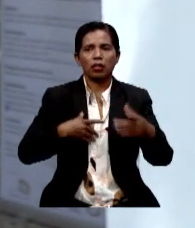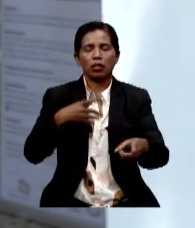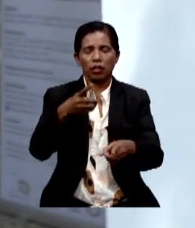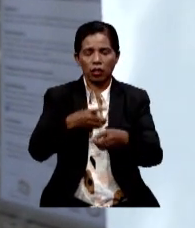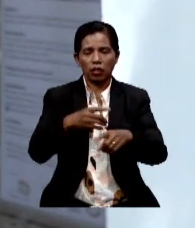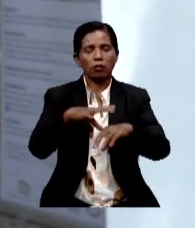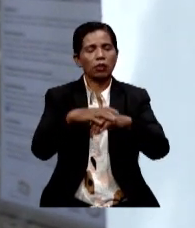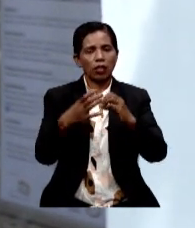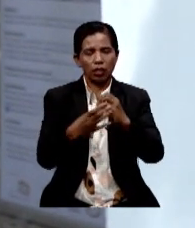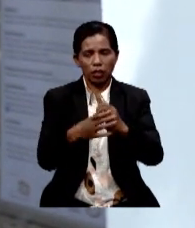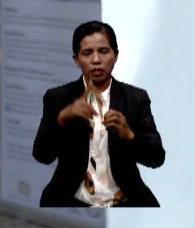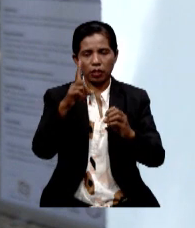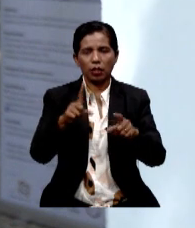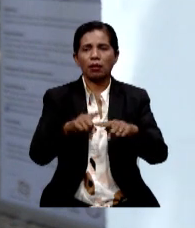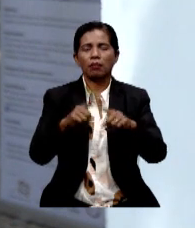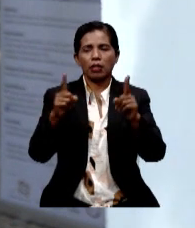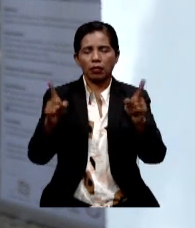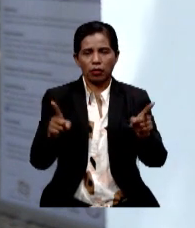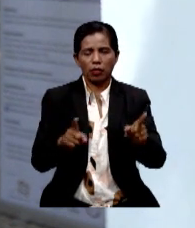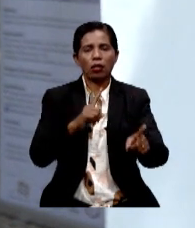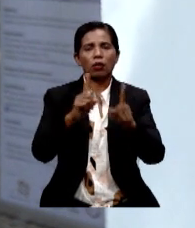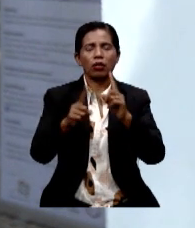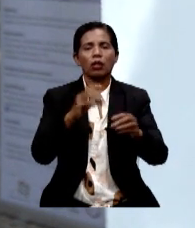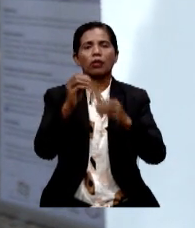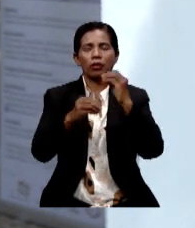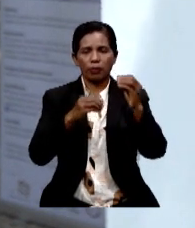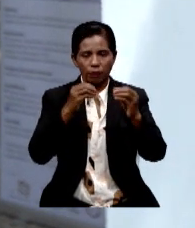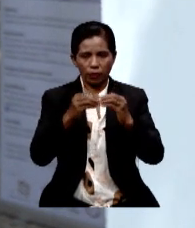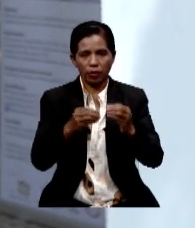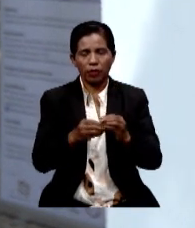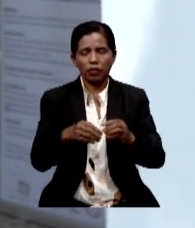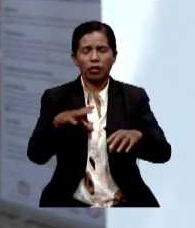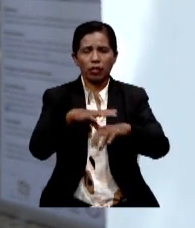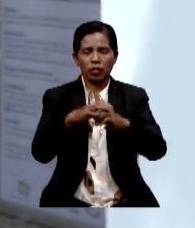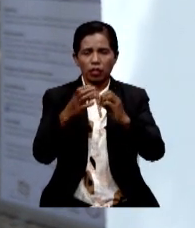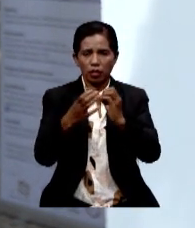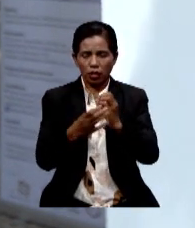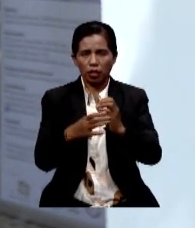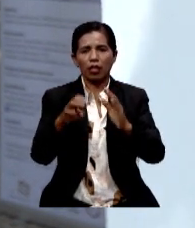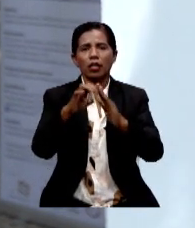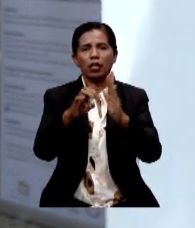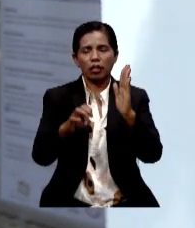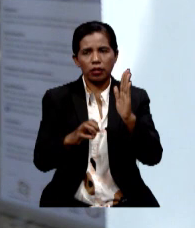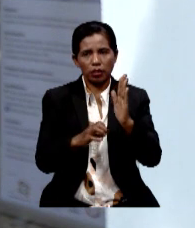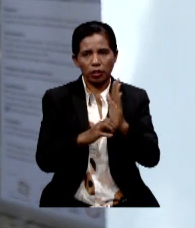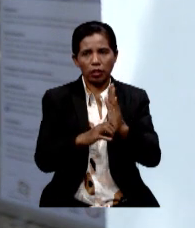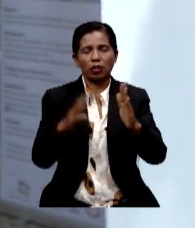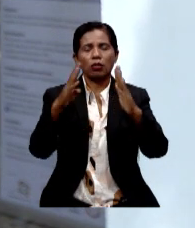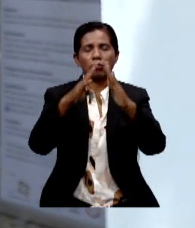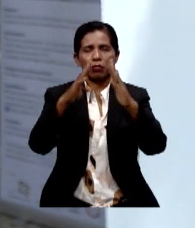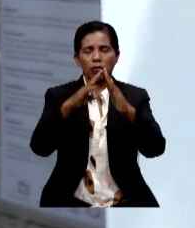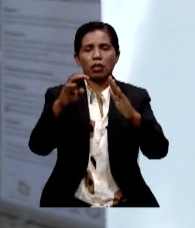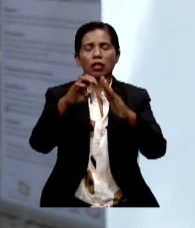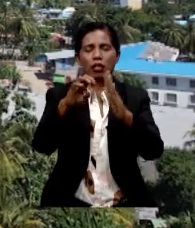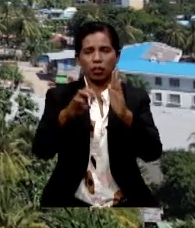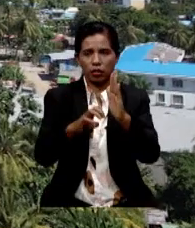ya dere tu barai pedasu kida mai be ina bamos kulia kata propriedade na bema ka uma garai na bema